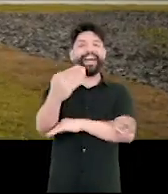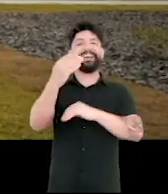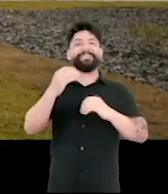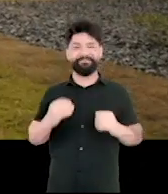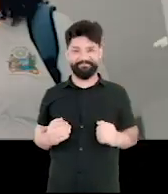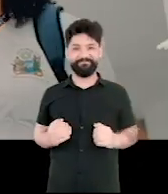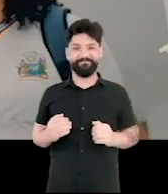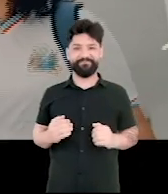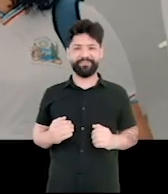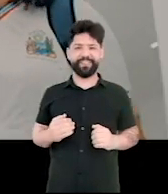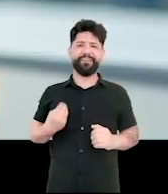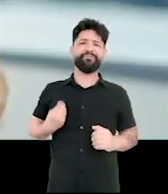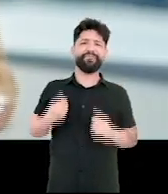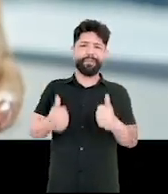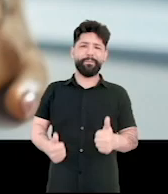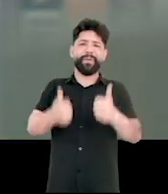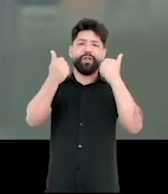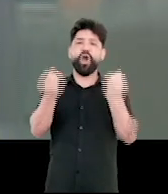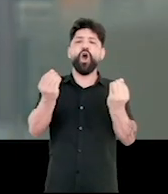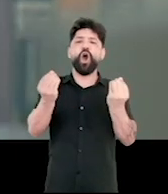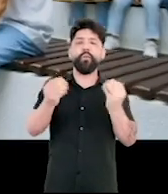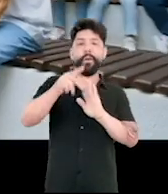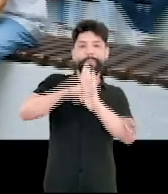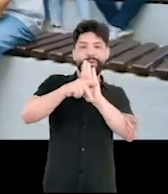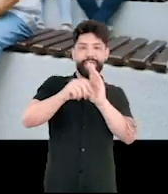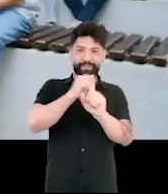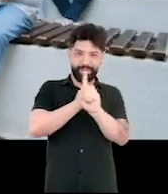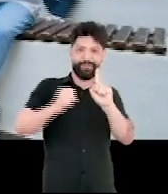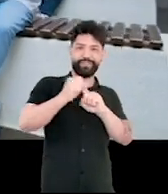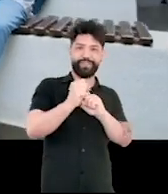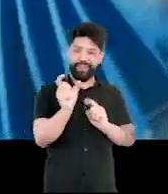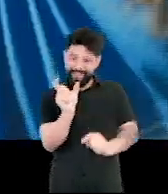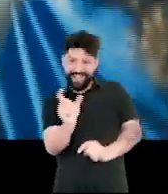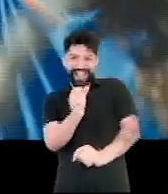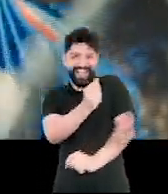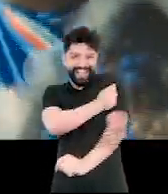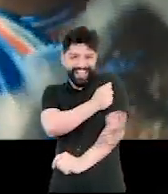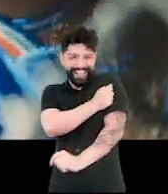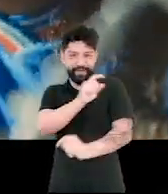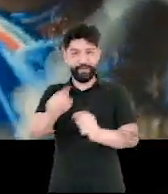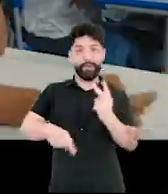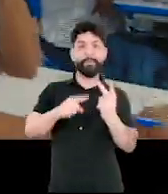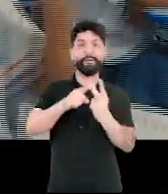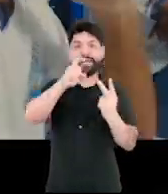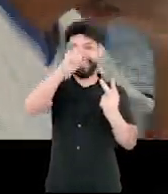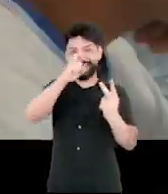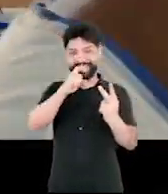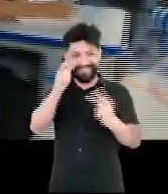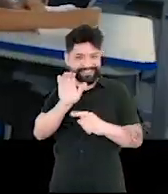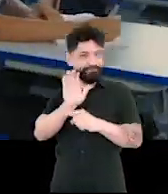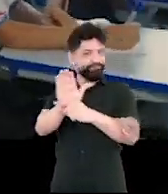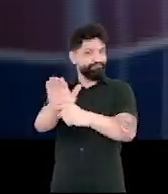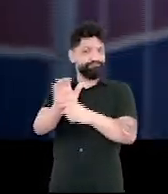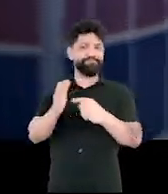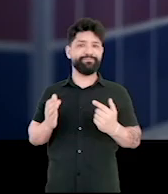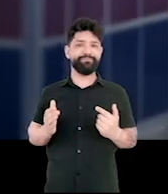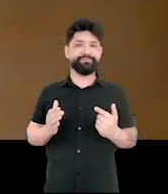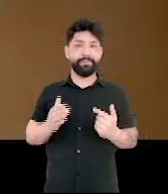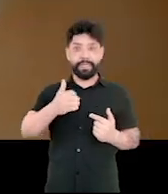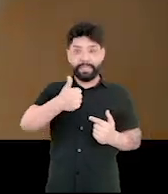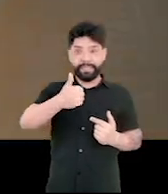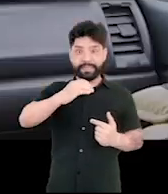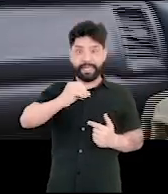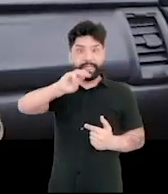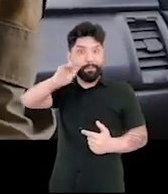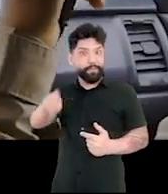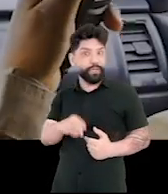tempo integral. Tem mais qualidade de vida, com os programas sociais Bolsa Presença e Apoio à Dignidade Menstrual. Mais